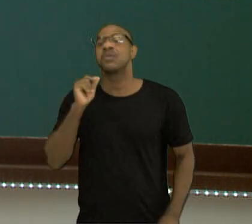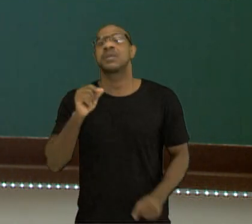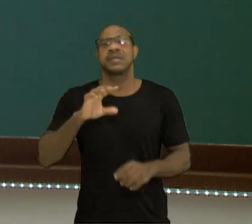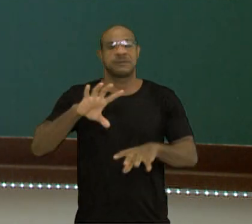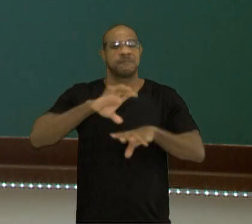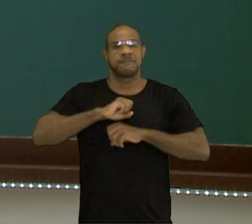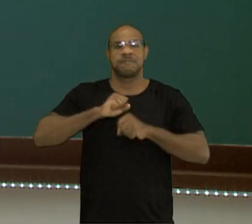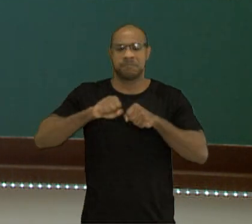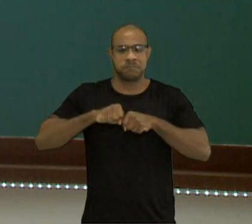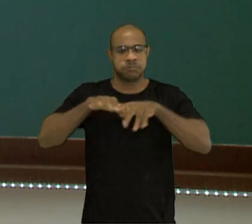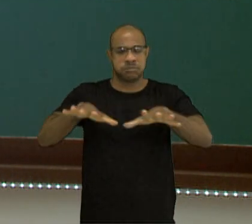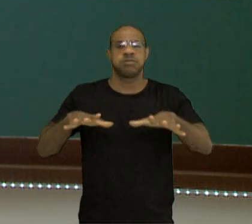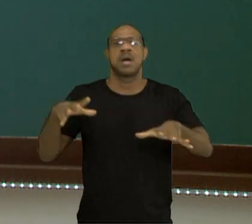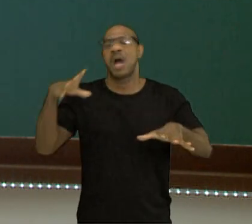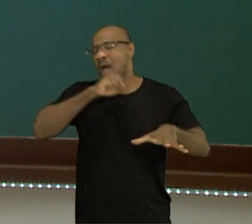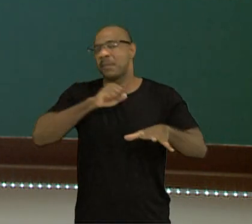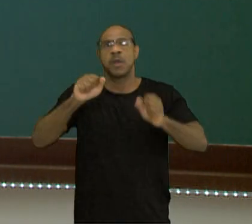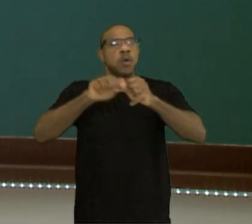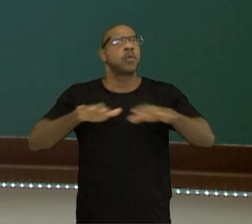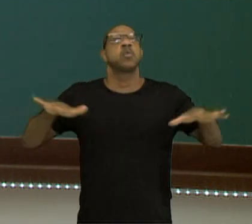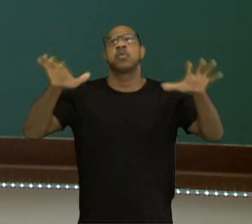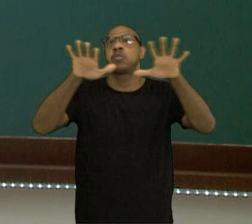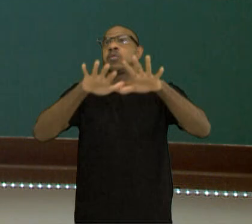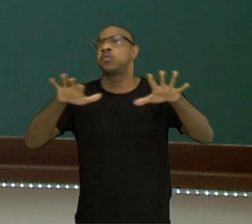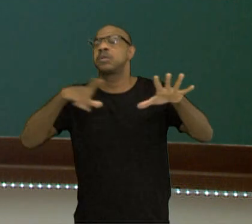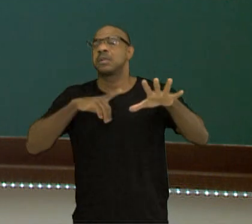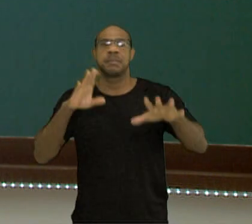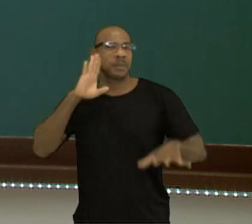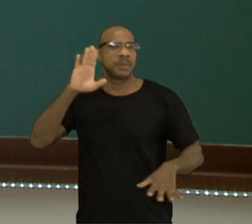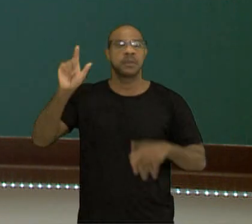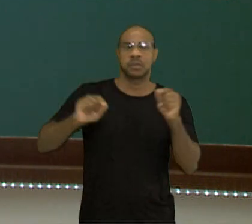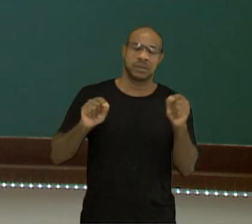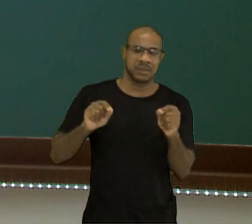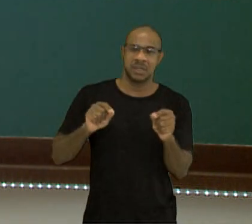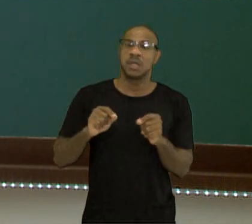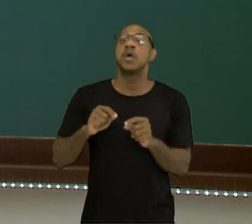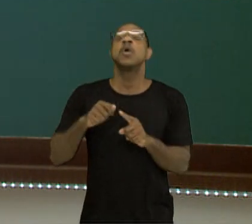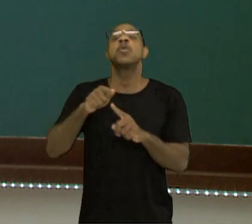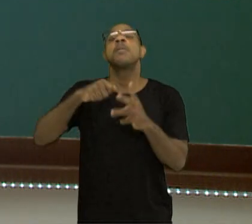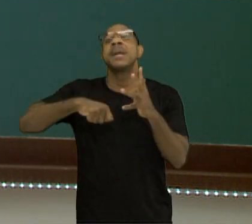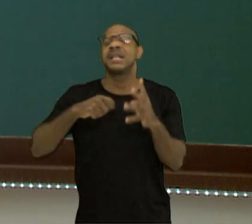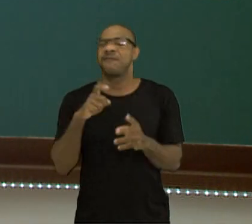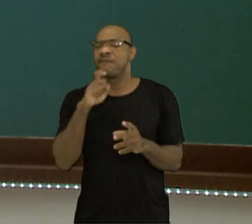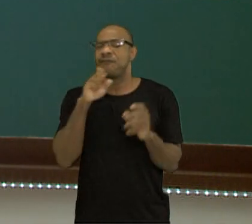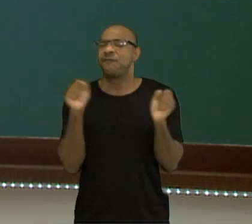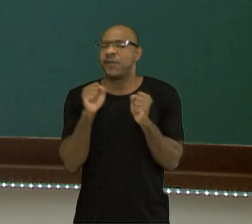facilidade para se disseminar no ar e principalmente nos meses mais frios.